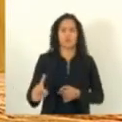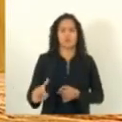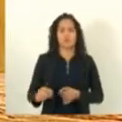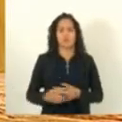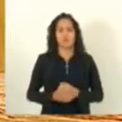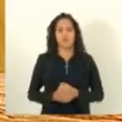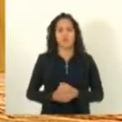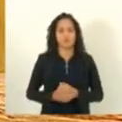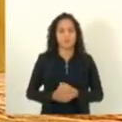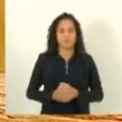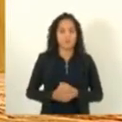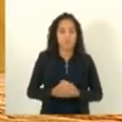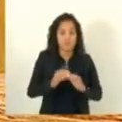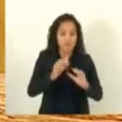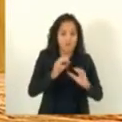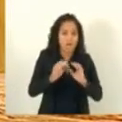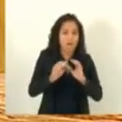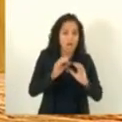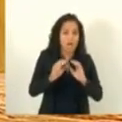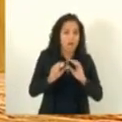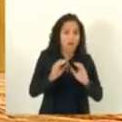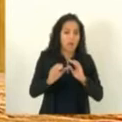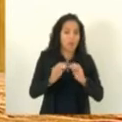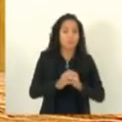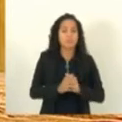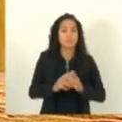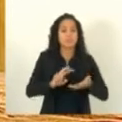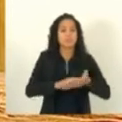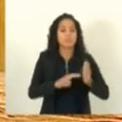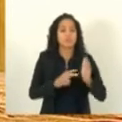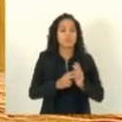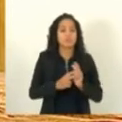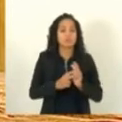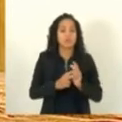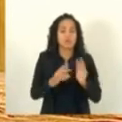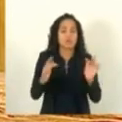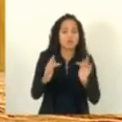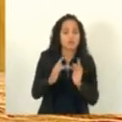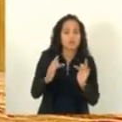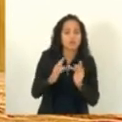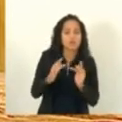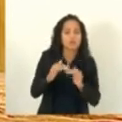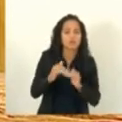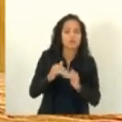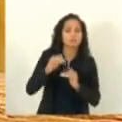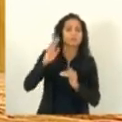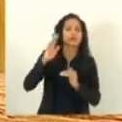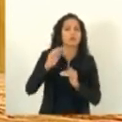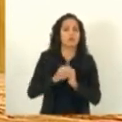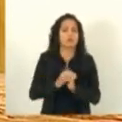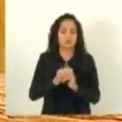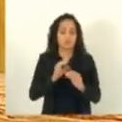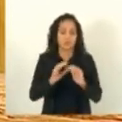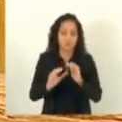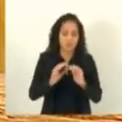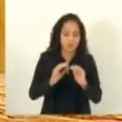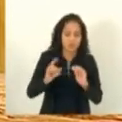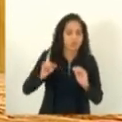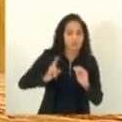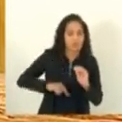A comunicação é a ferramenta que aproxima. A comunicação é a ferramenta que